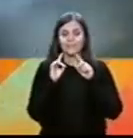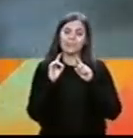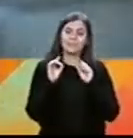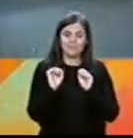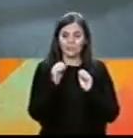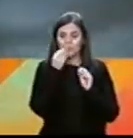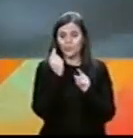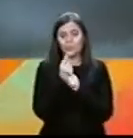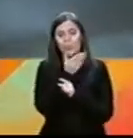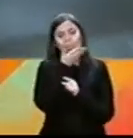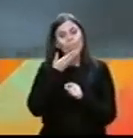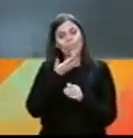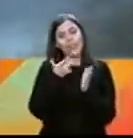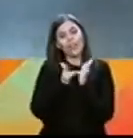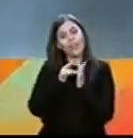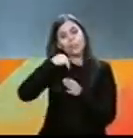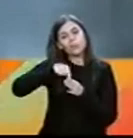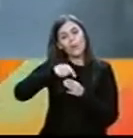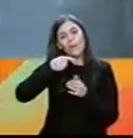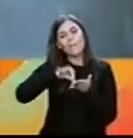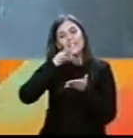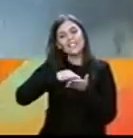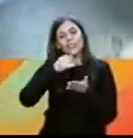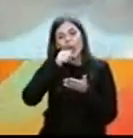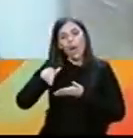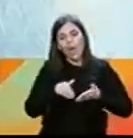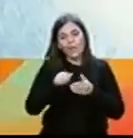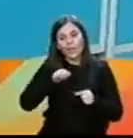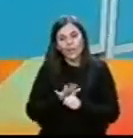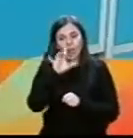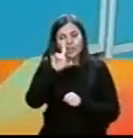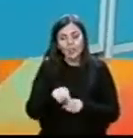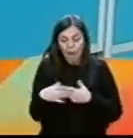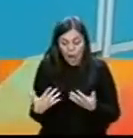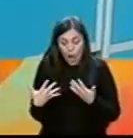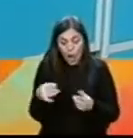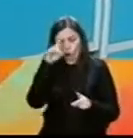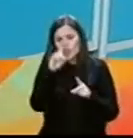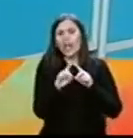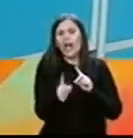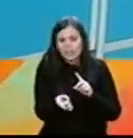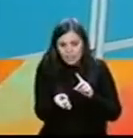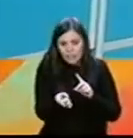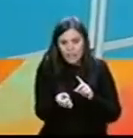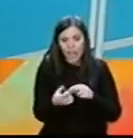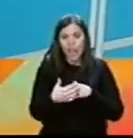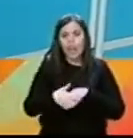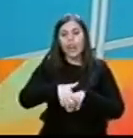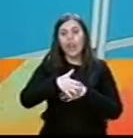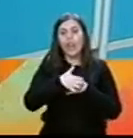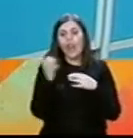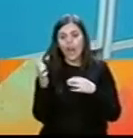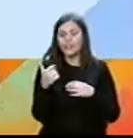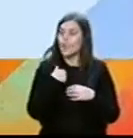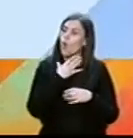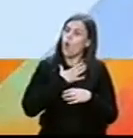livro de petiscos do rio e do mar. Vou, então, fazer a laranja. Eu gosto